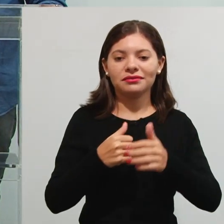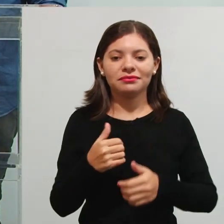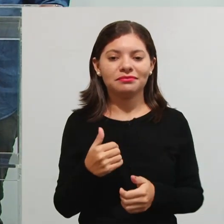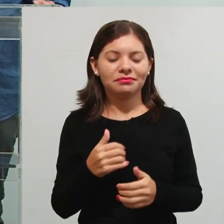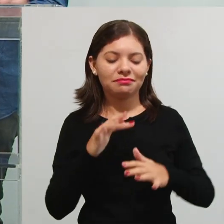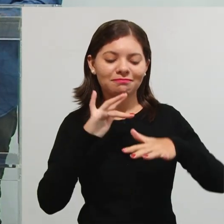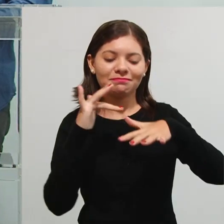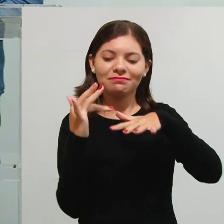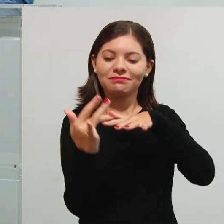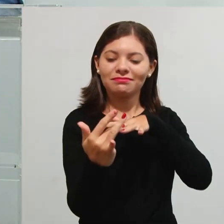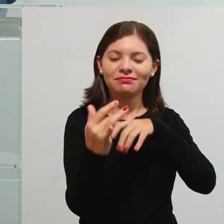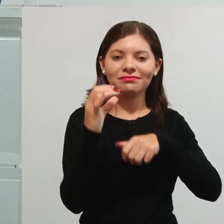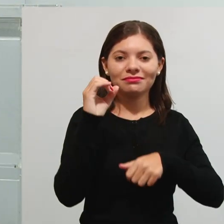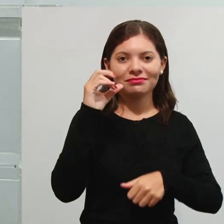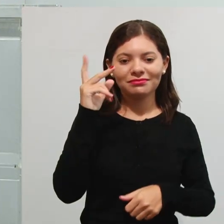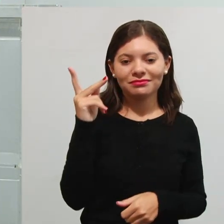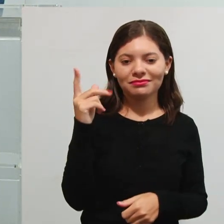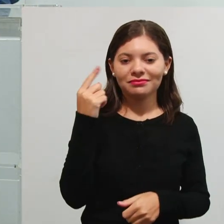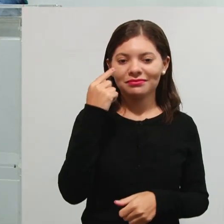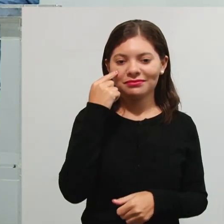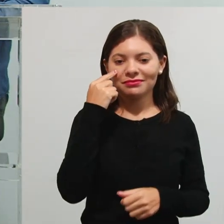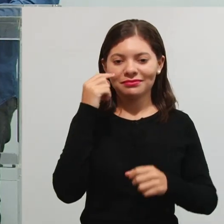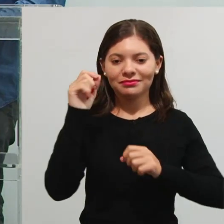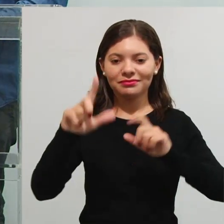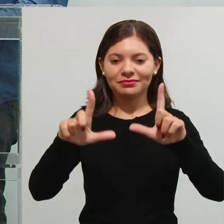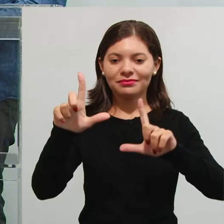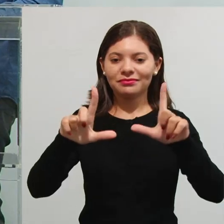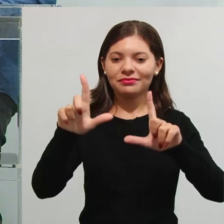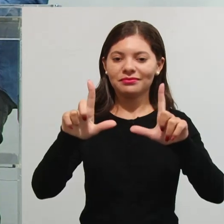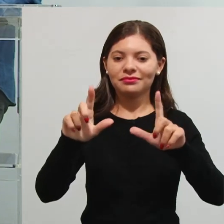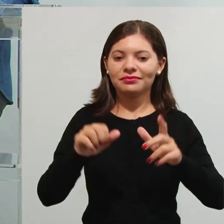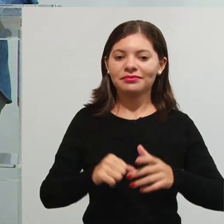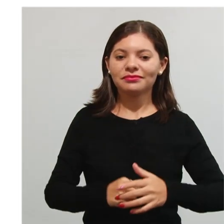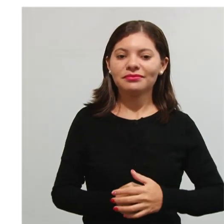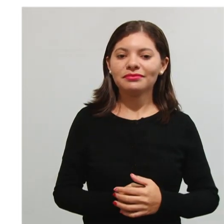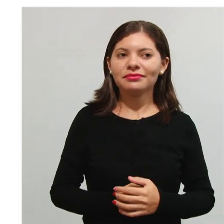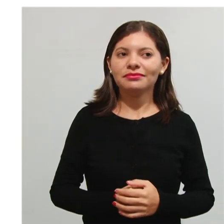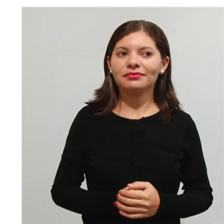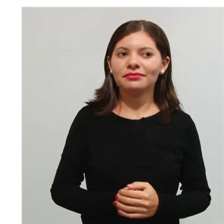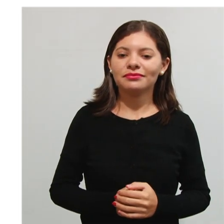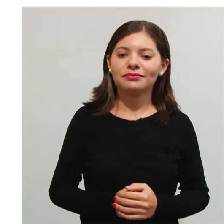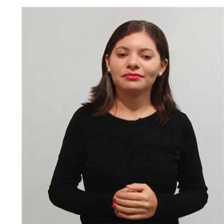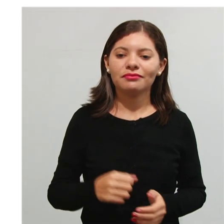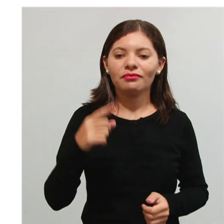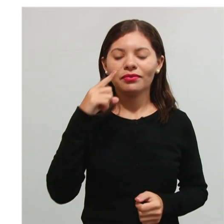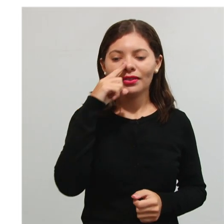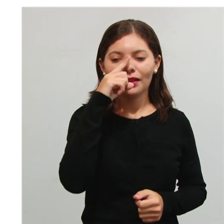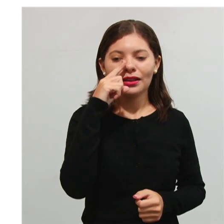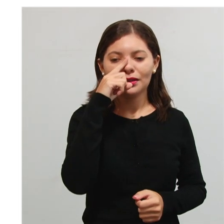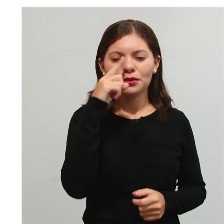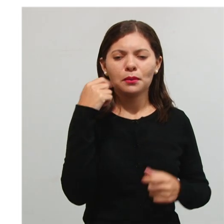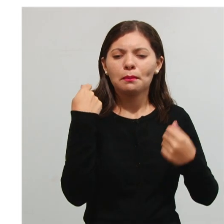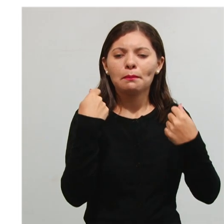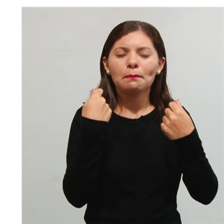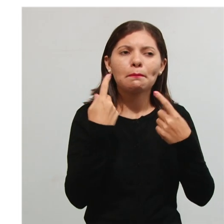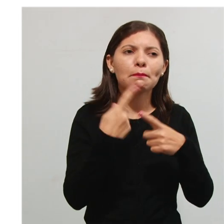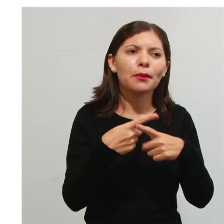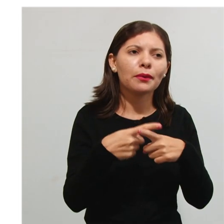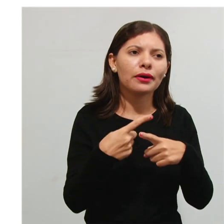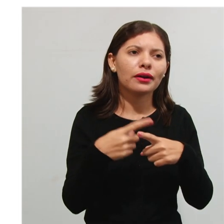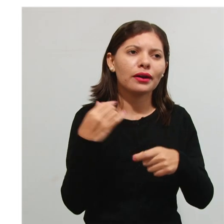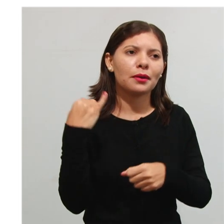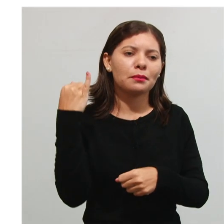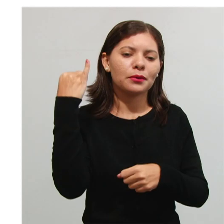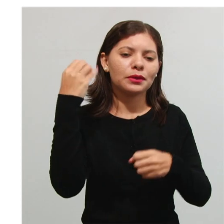internet. Beleza? Vamos prosseguir aqui com o nosso conteúdo. Riscos. Por que é importante nós falarmos